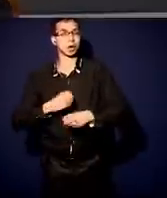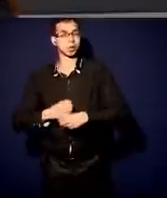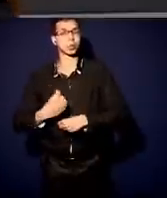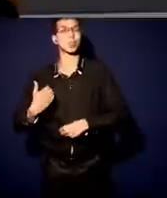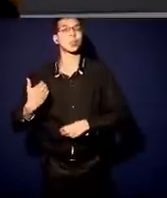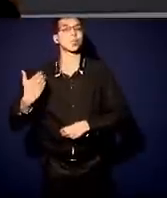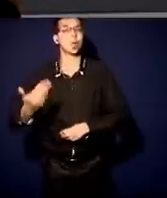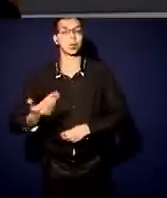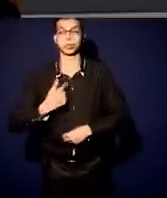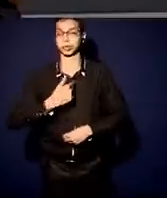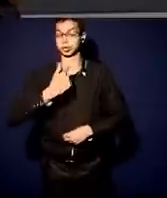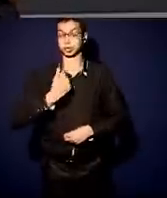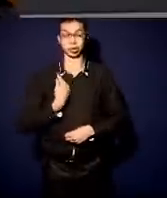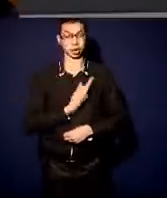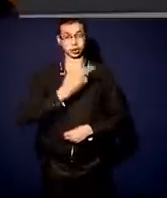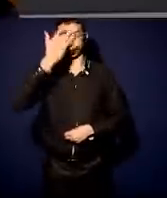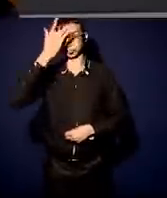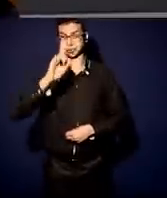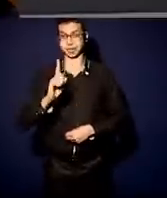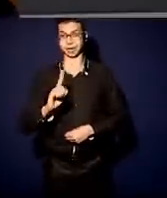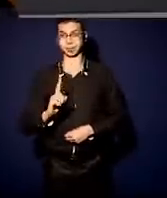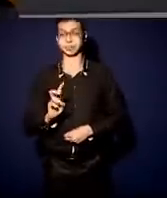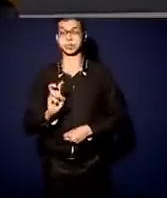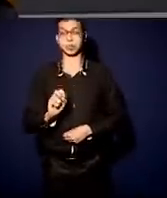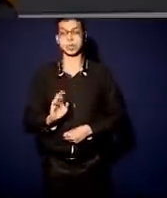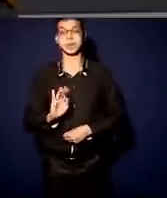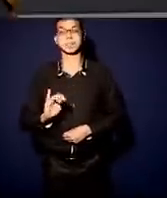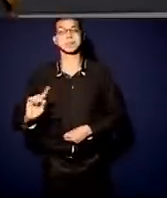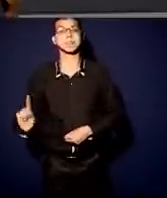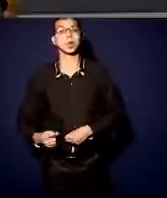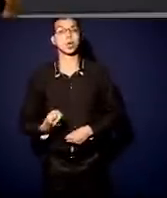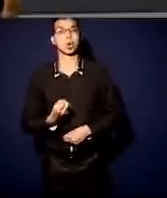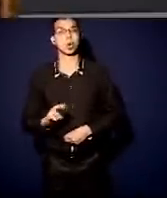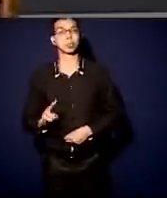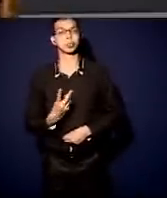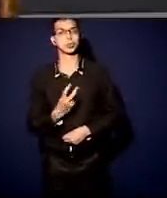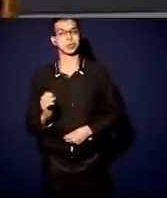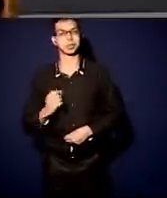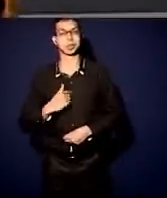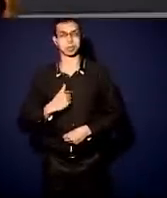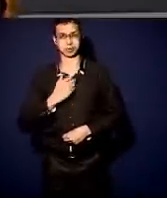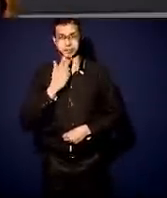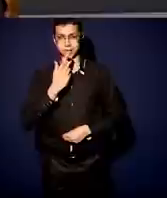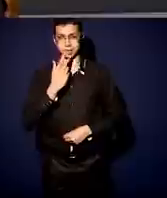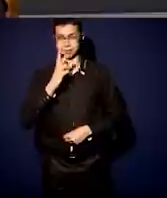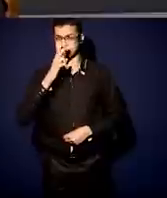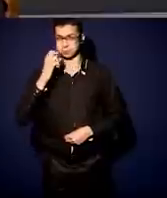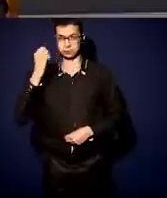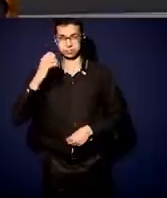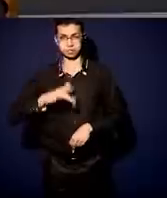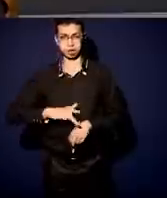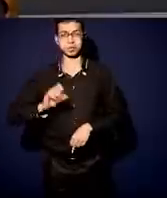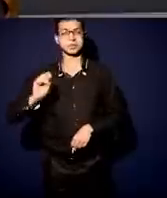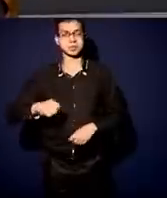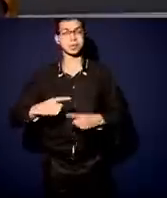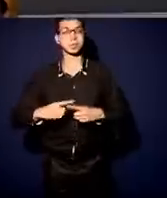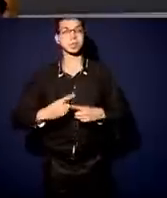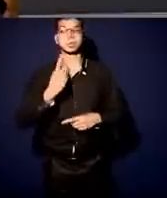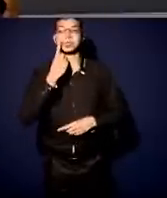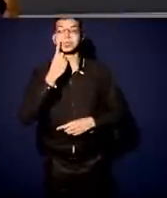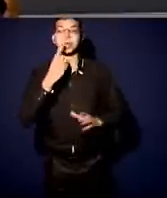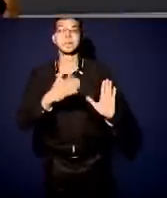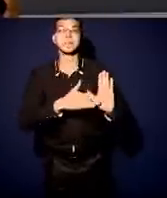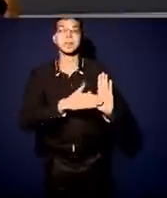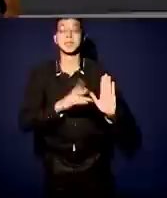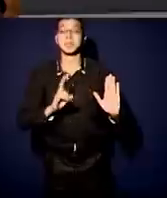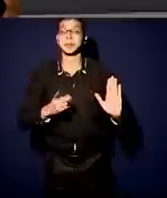será 50 B ou 200 B eu estou exagerando estou porque quando a gente vê as propostas e olha Vamos aumentar